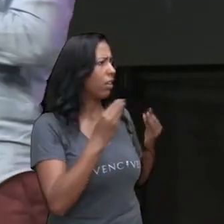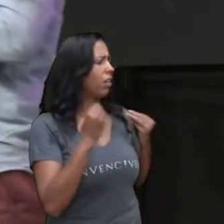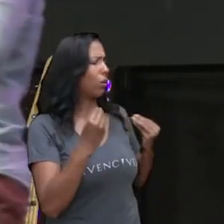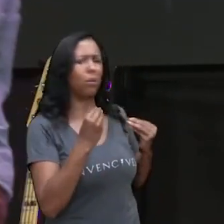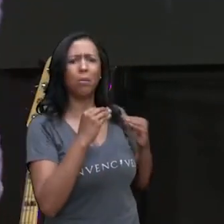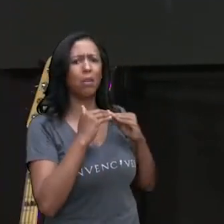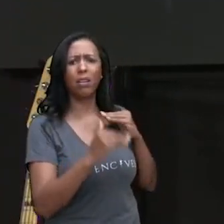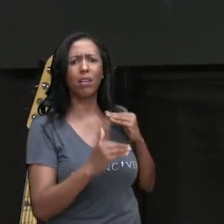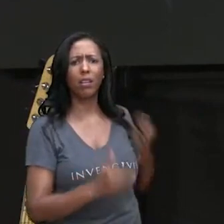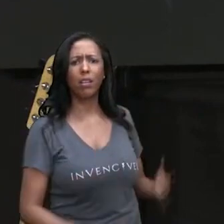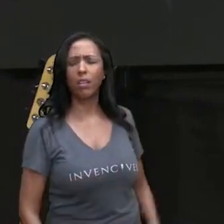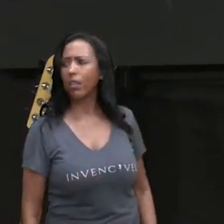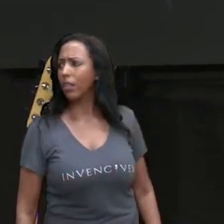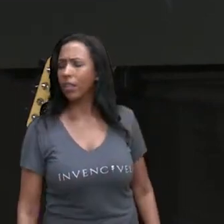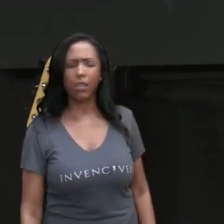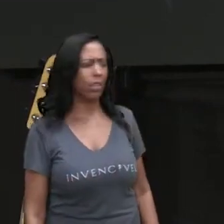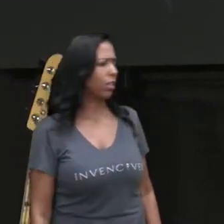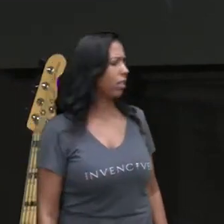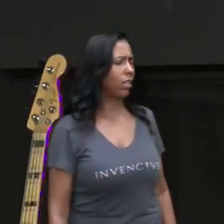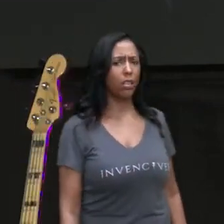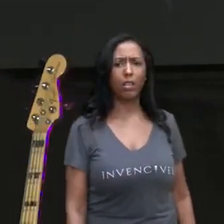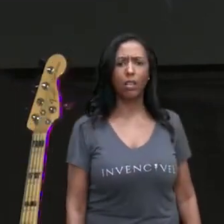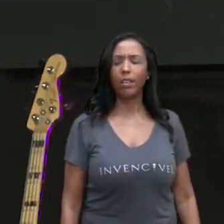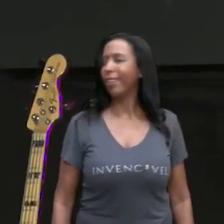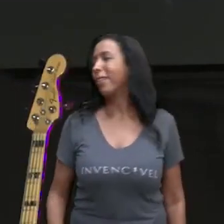Que isso, pastor? O senhor é quadrado? Tá bom, então tá bom, tá bom. Então esquece.